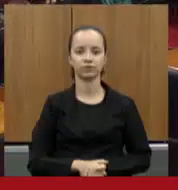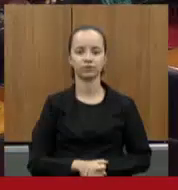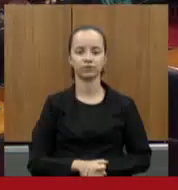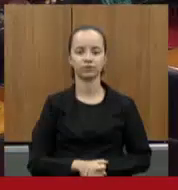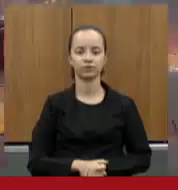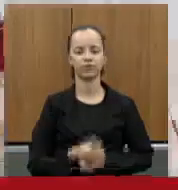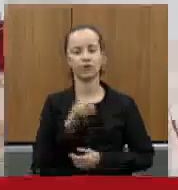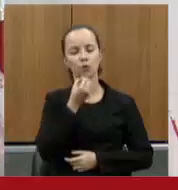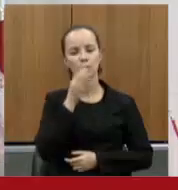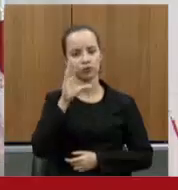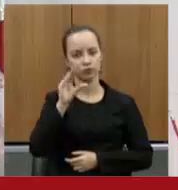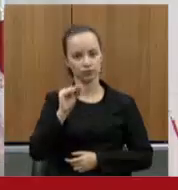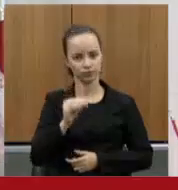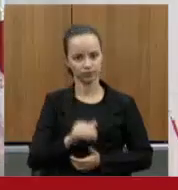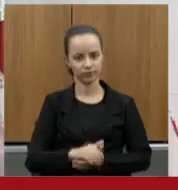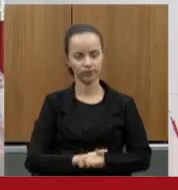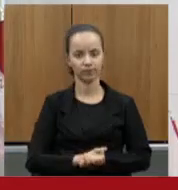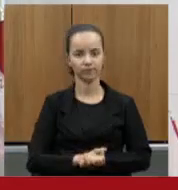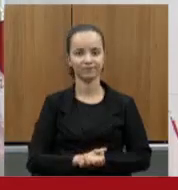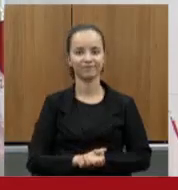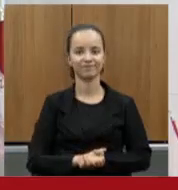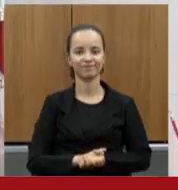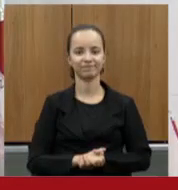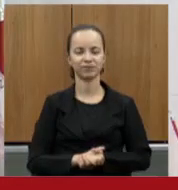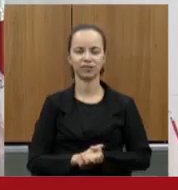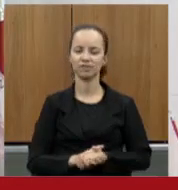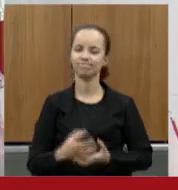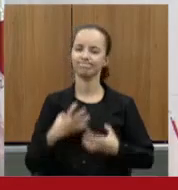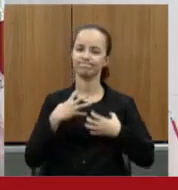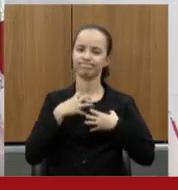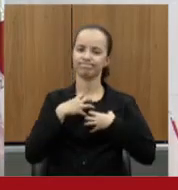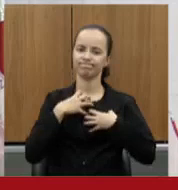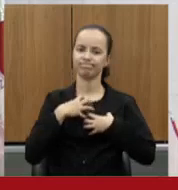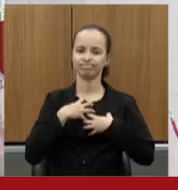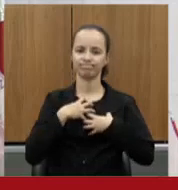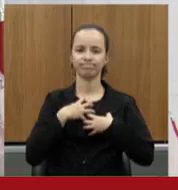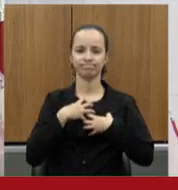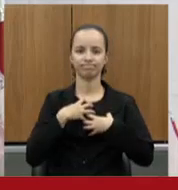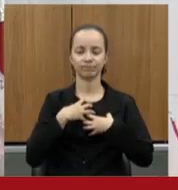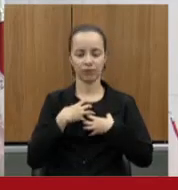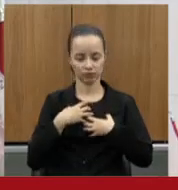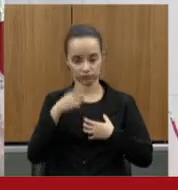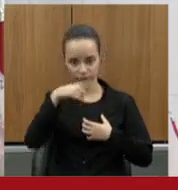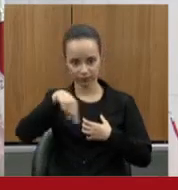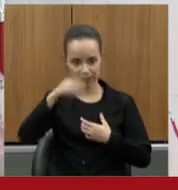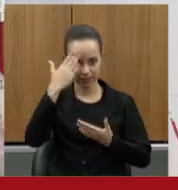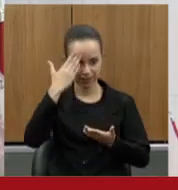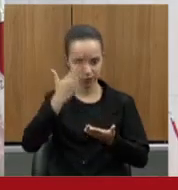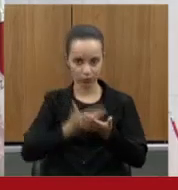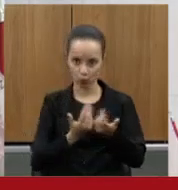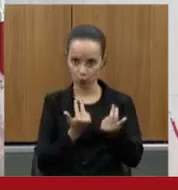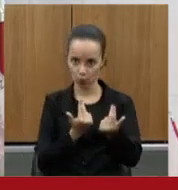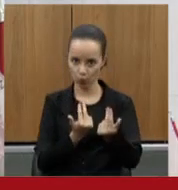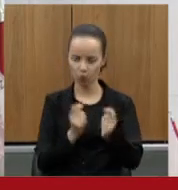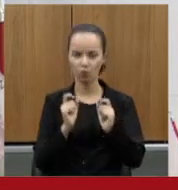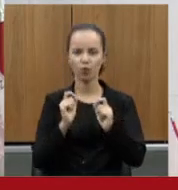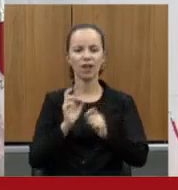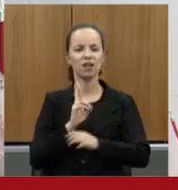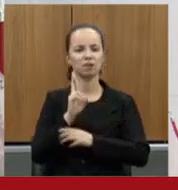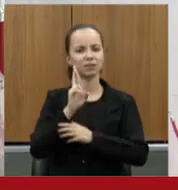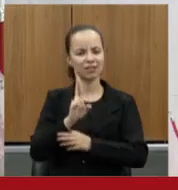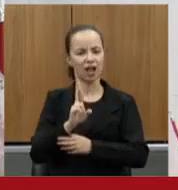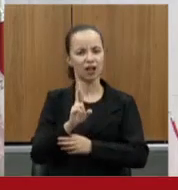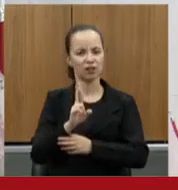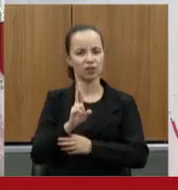Boa noite. Em realidade, me sinto, como acredito que todos que estão presentes, representado